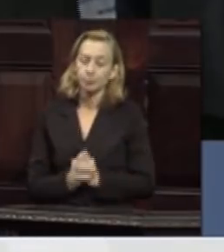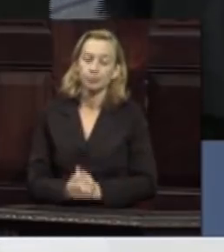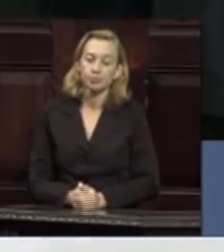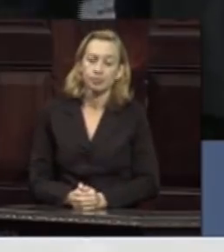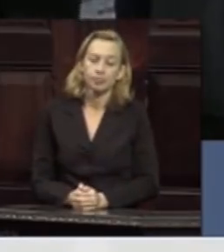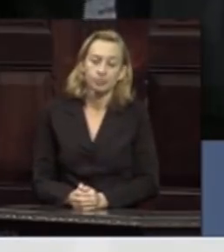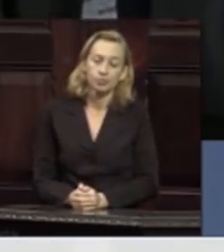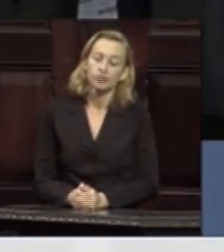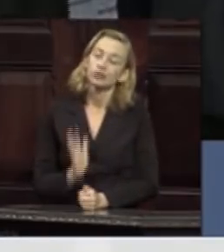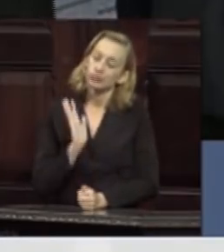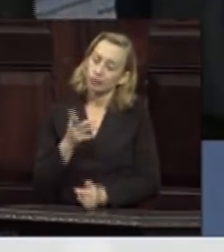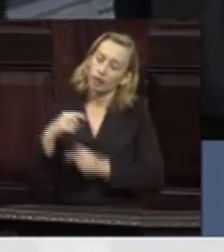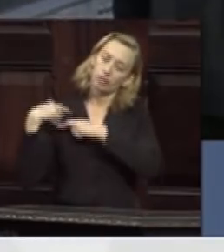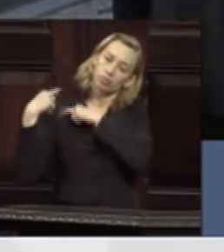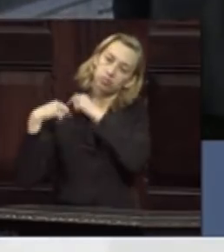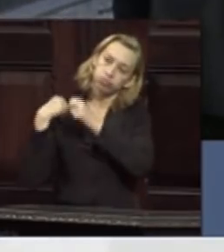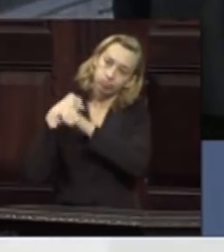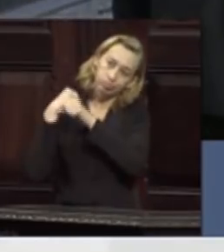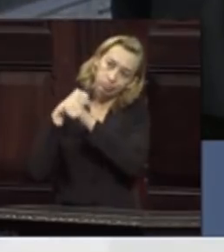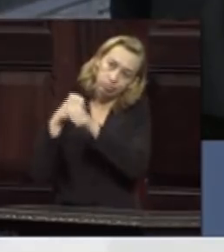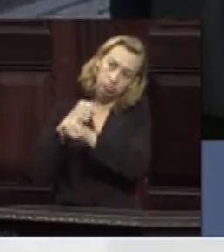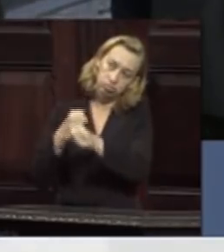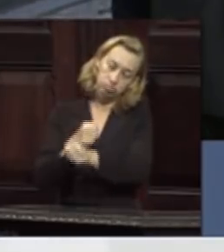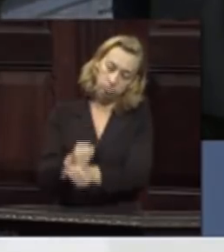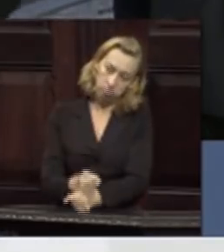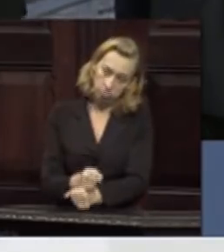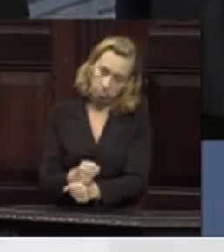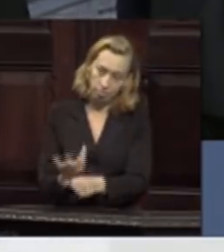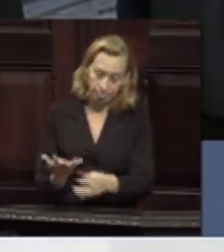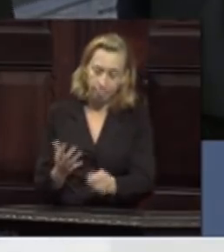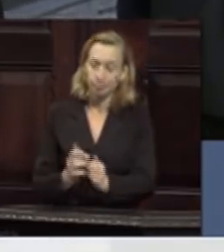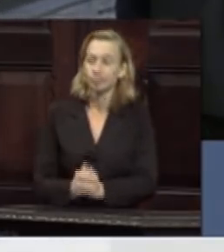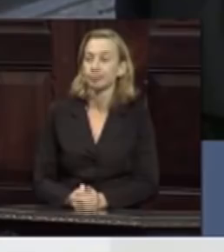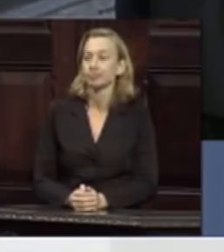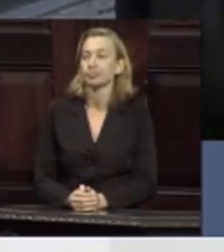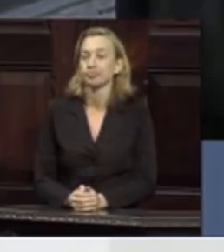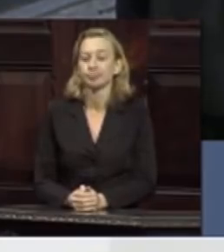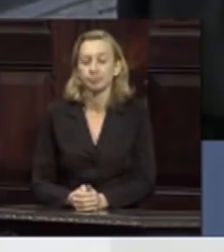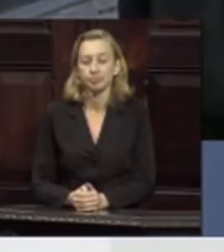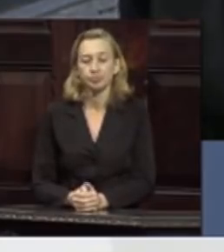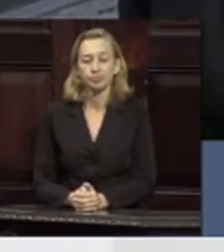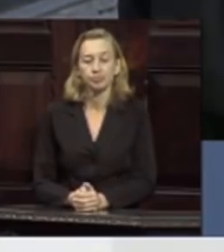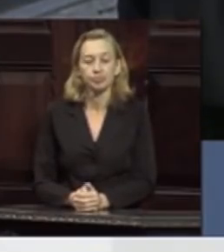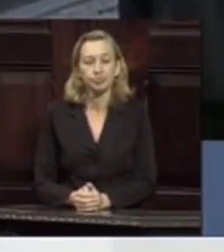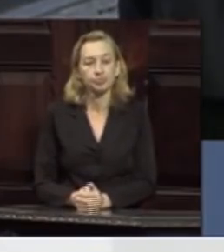já vem ao longo de muitos anos. Os servidores da saúde